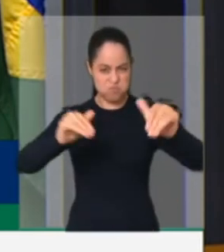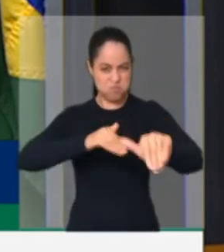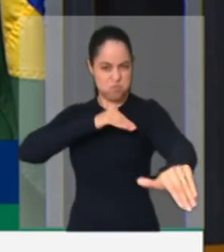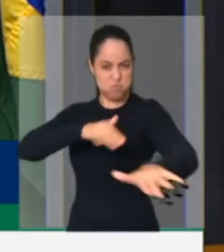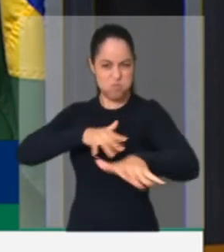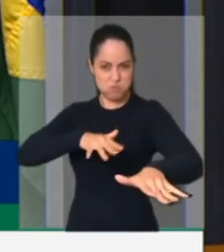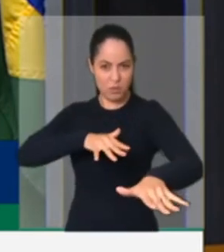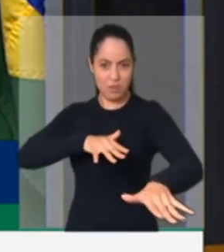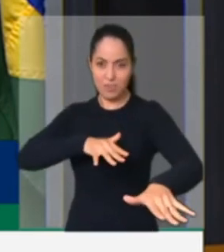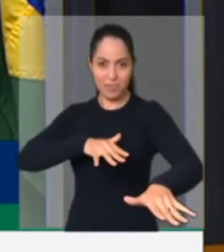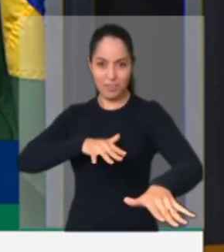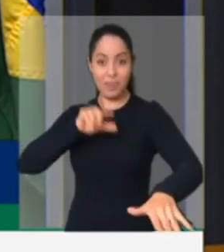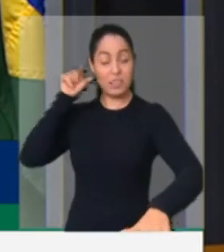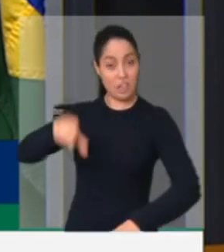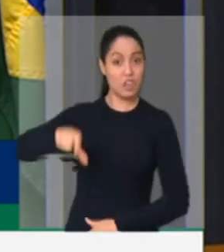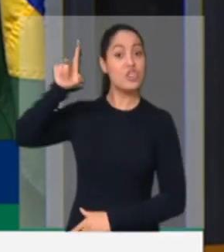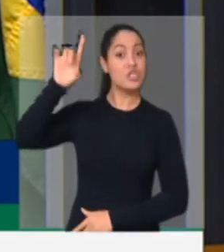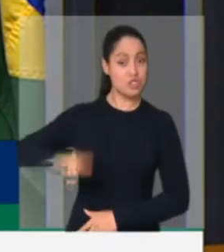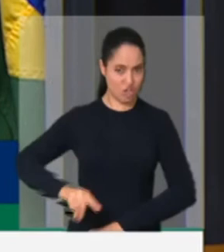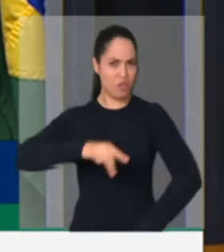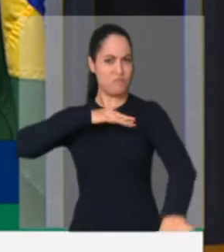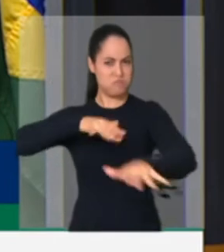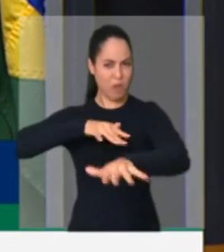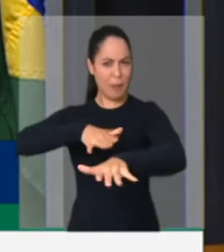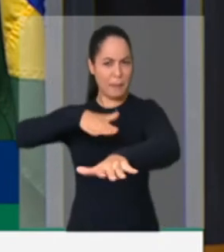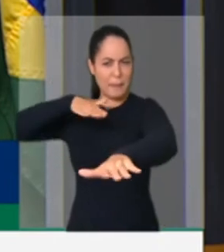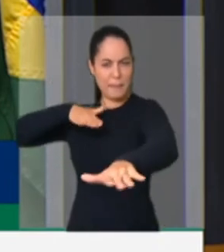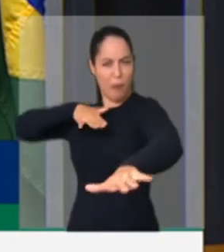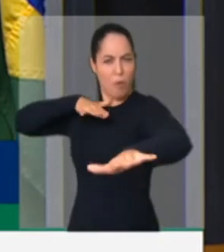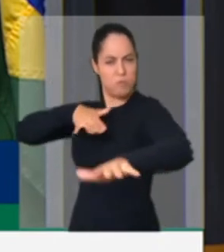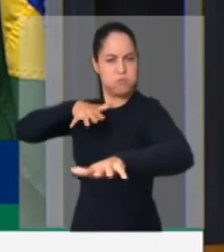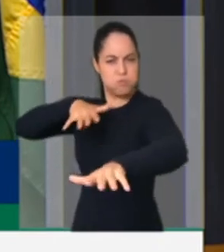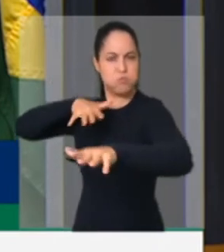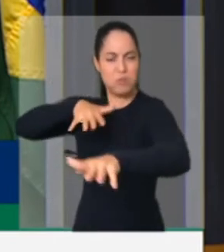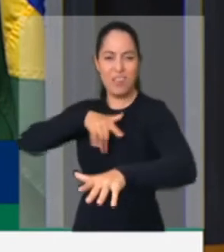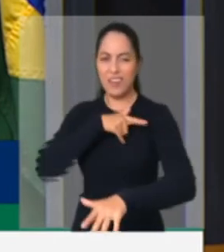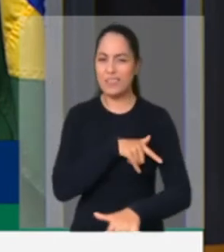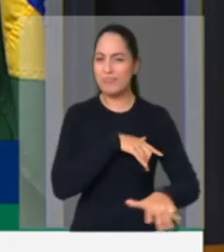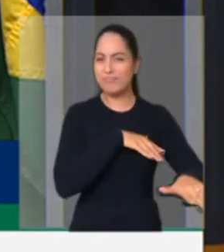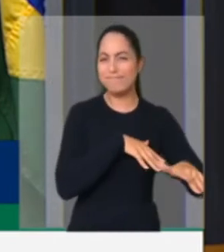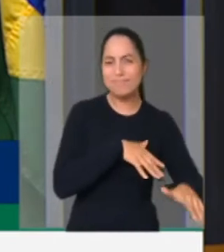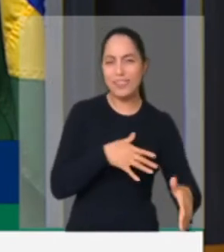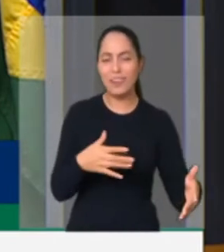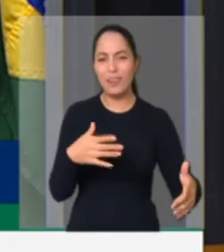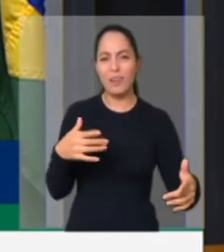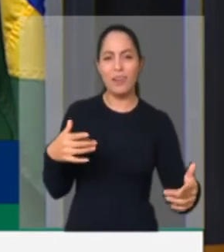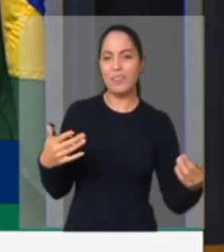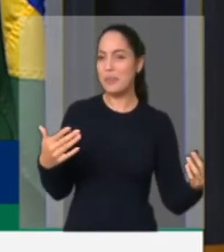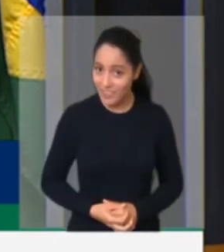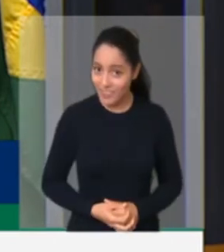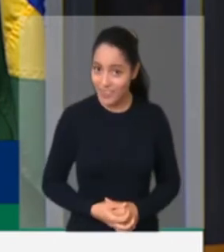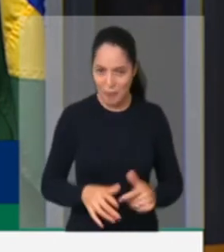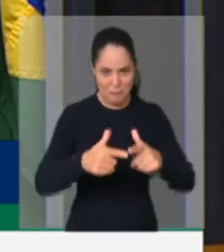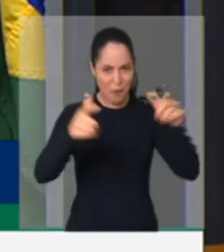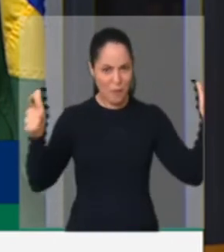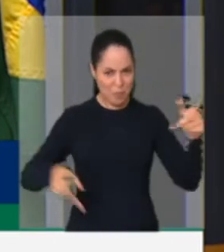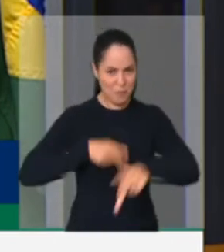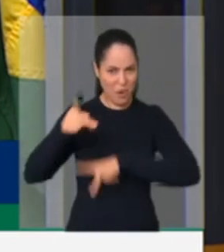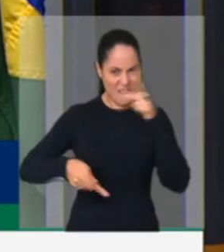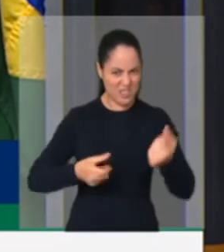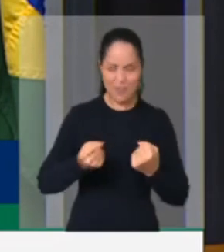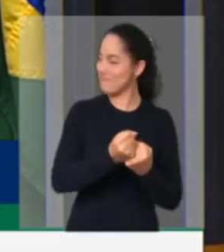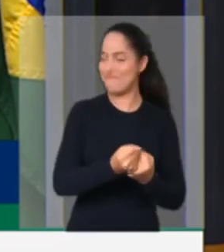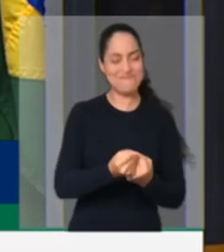daqui são feitas pelos verdadeiros Patriotas nesse país que apoiam o presidente bolsonaro a